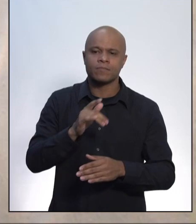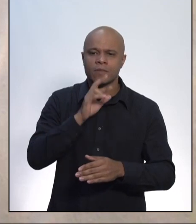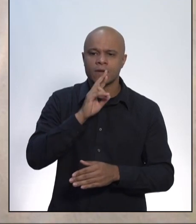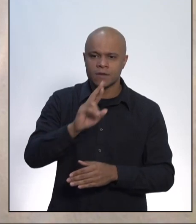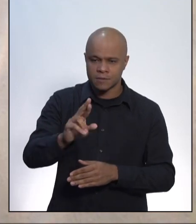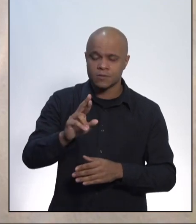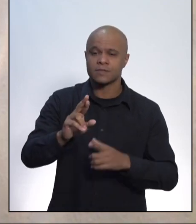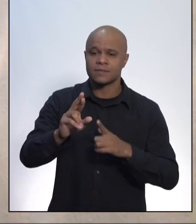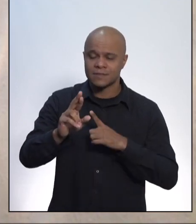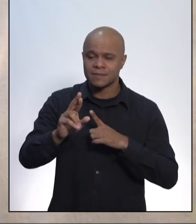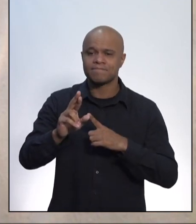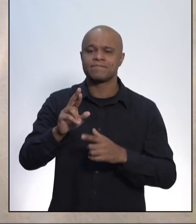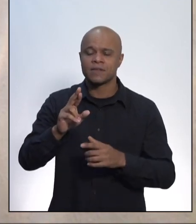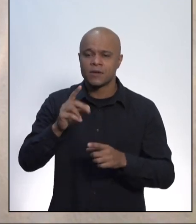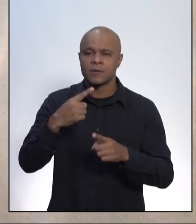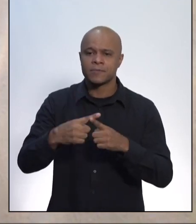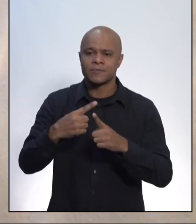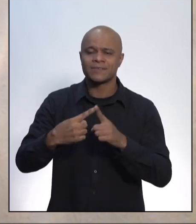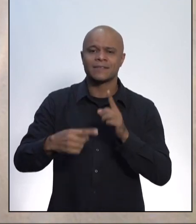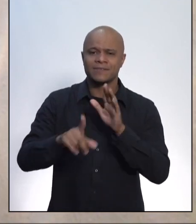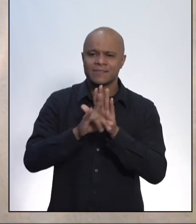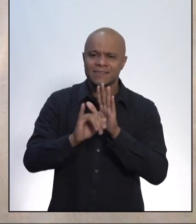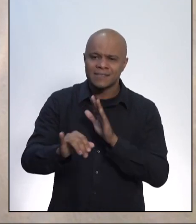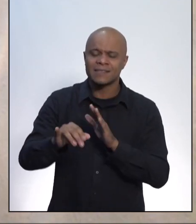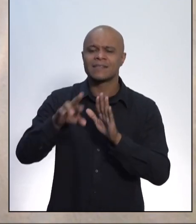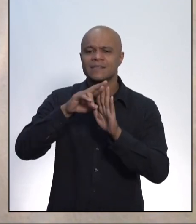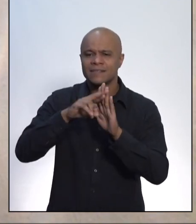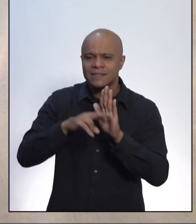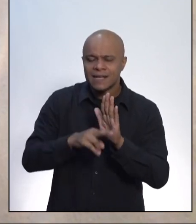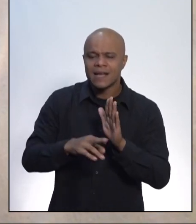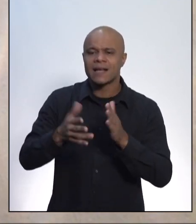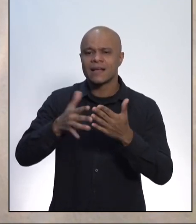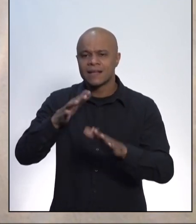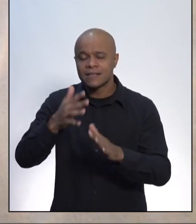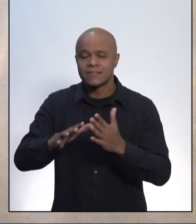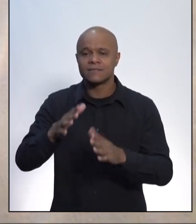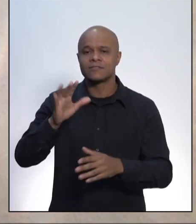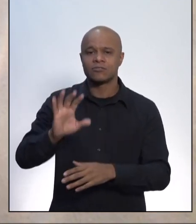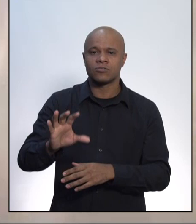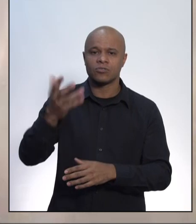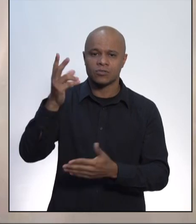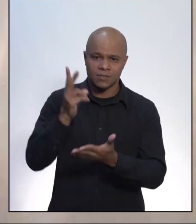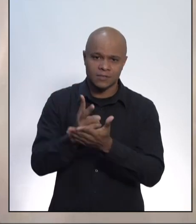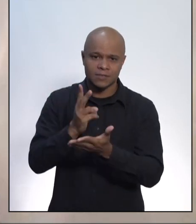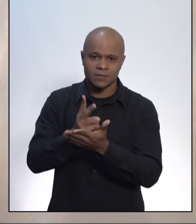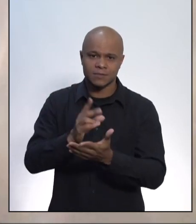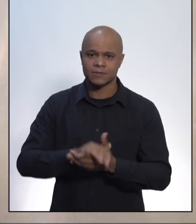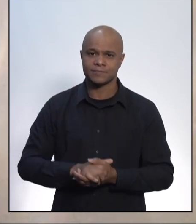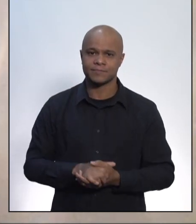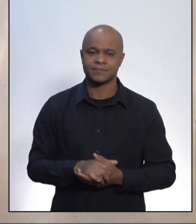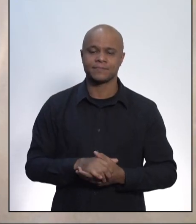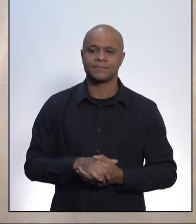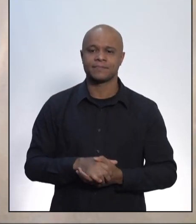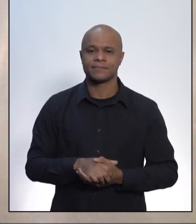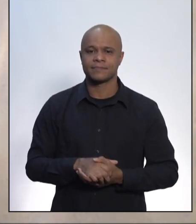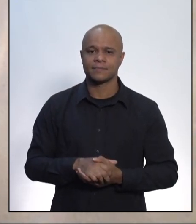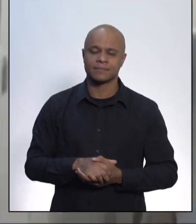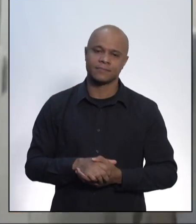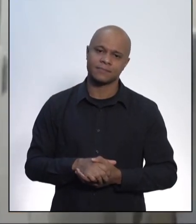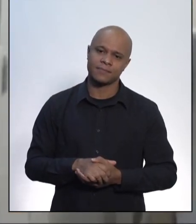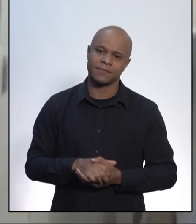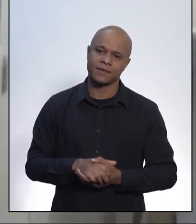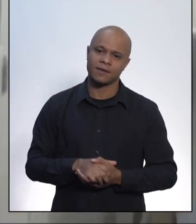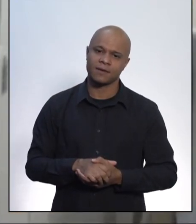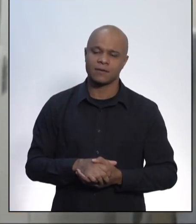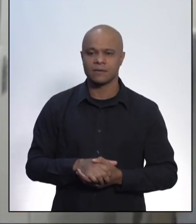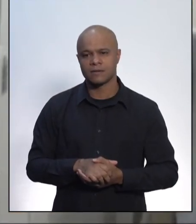em relação à criação, mas isso não pode ser um empecilho, a gente tem que enfrentar. Bruno, se quiser complementar. Eu